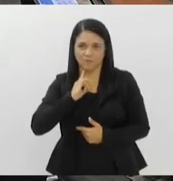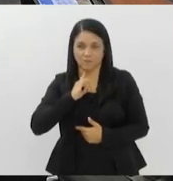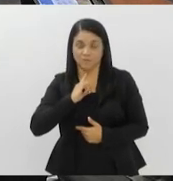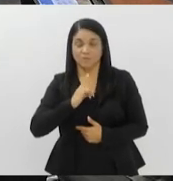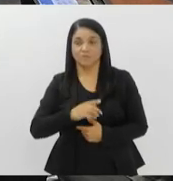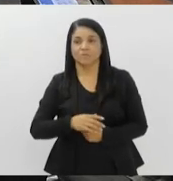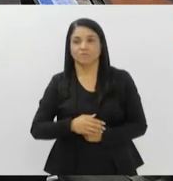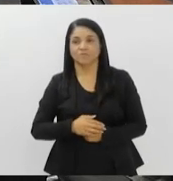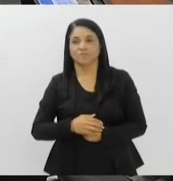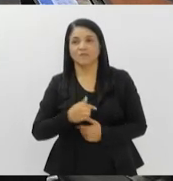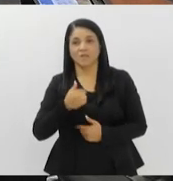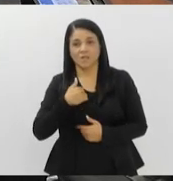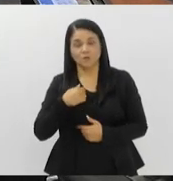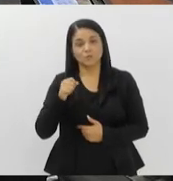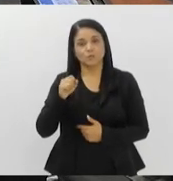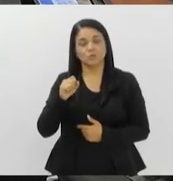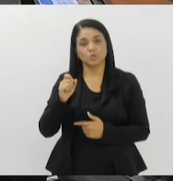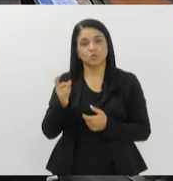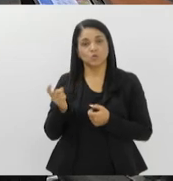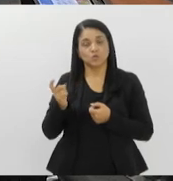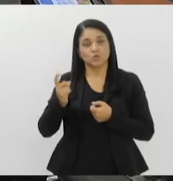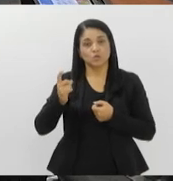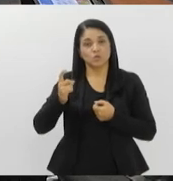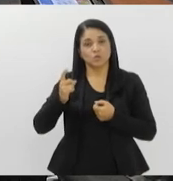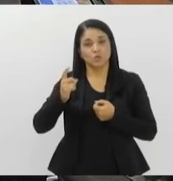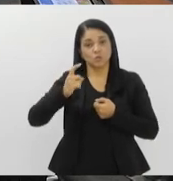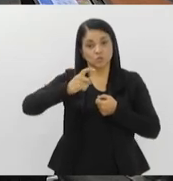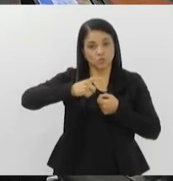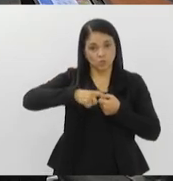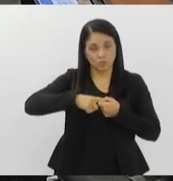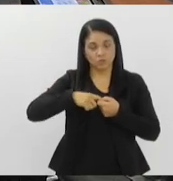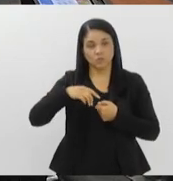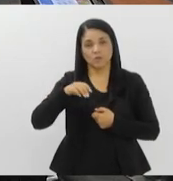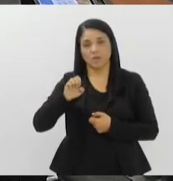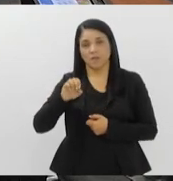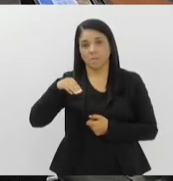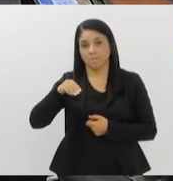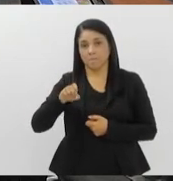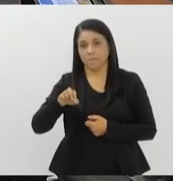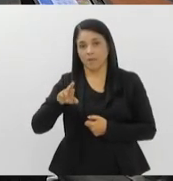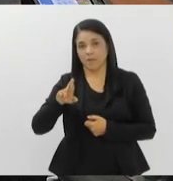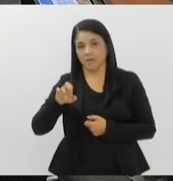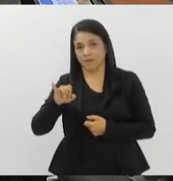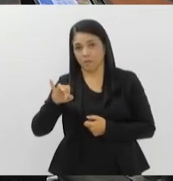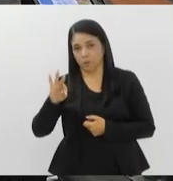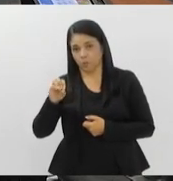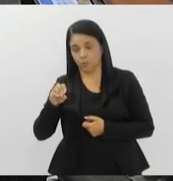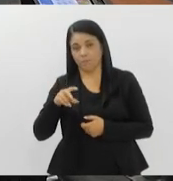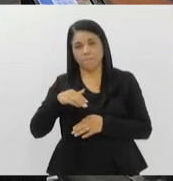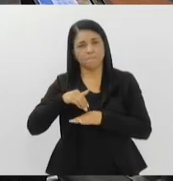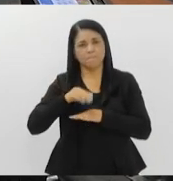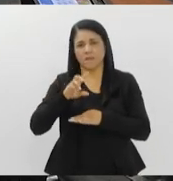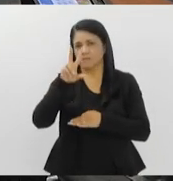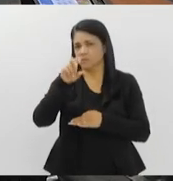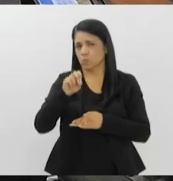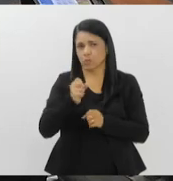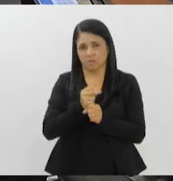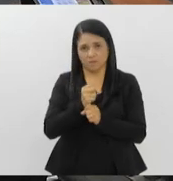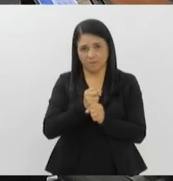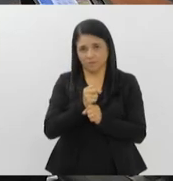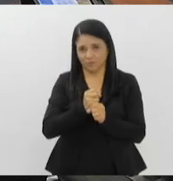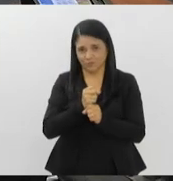Aliás, sou sócio sócio emérito do Flamengo. Isto é, tenho mais de 50 anos de sócio.